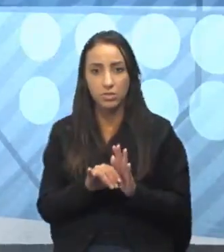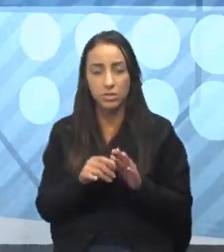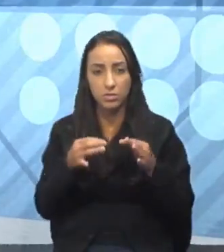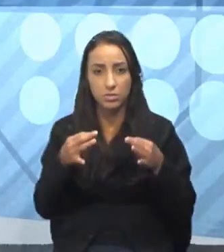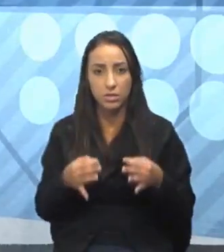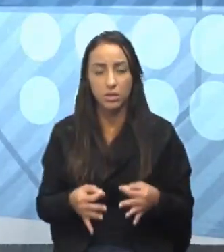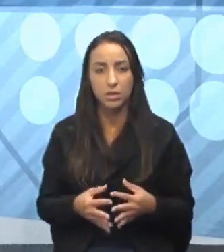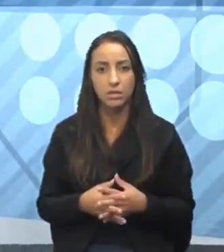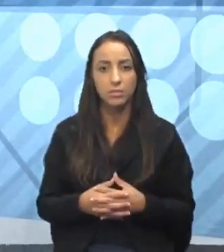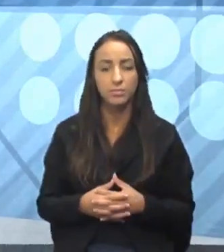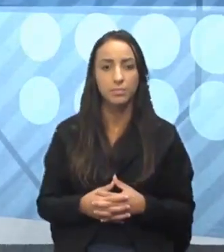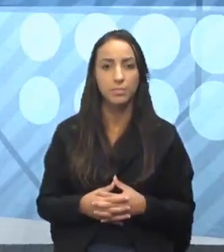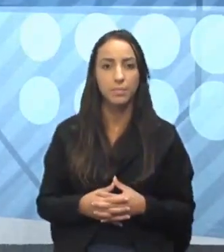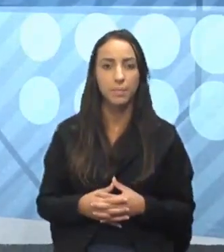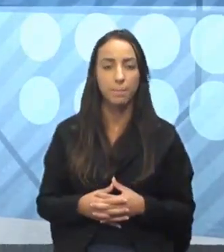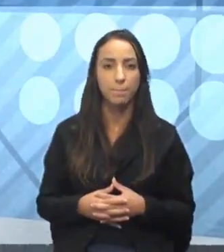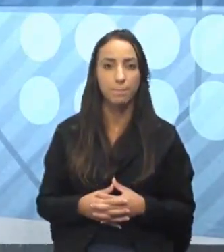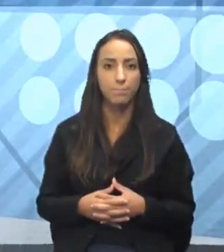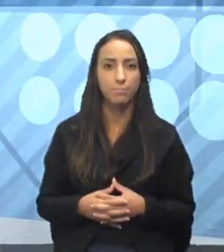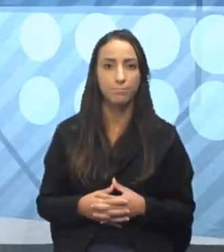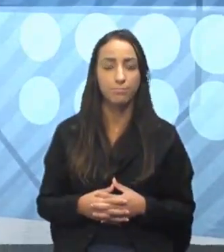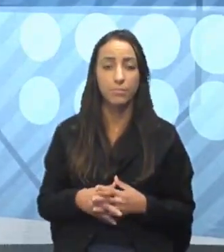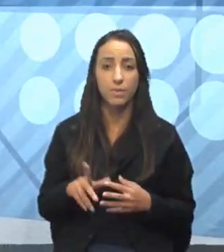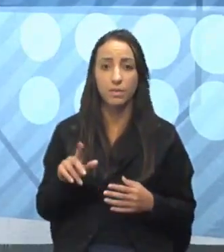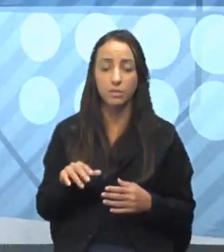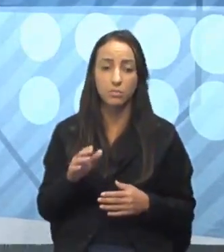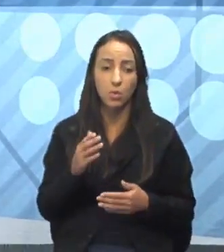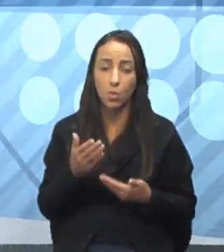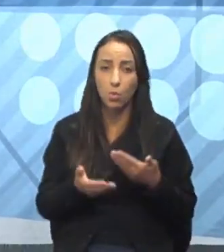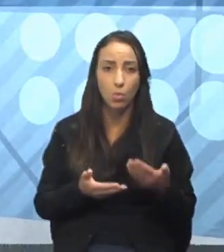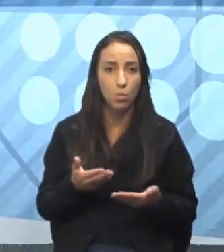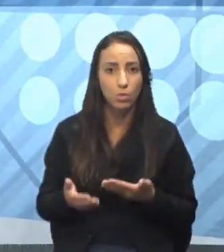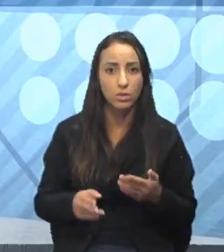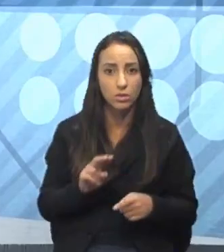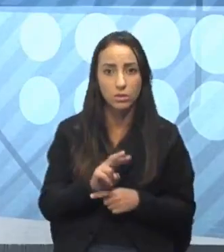desse paciente. São cuidados, então, bastante